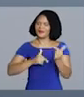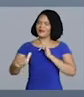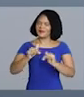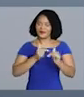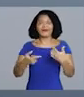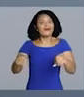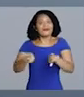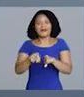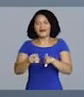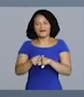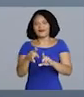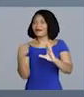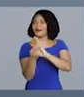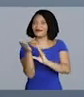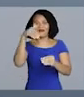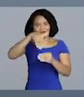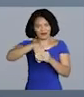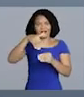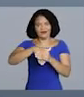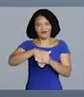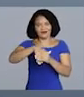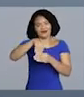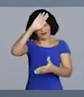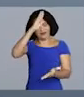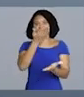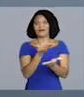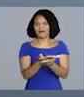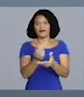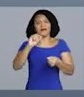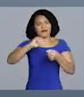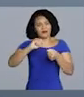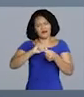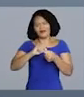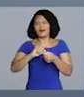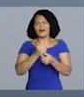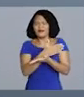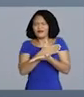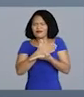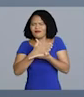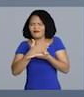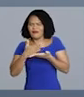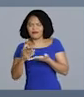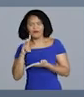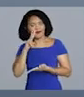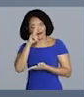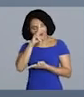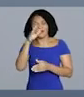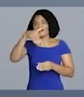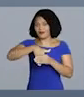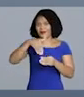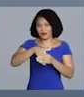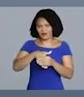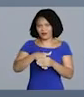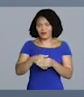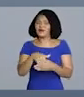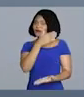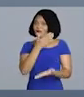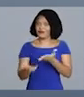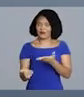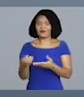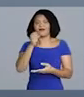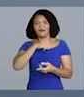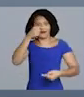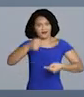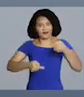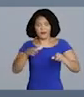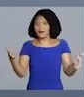o meu trabalho e, acima de tudo, o seu voto de confiança fizeram com que a gente desse o primeiro passo para vencer a eleição e derrotar a